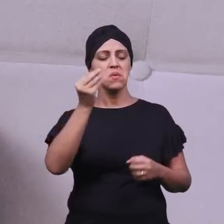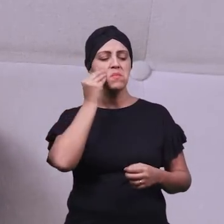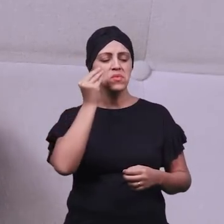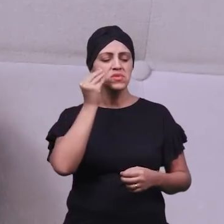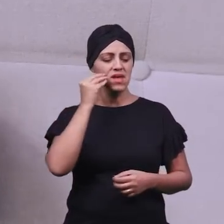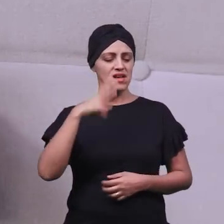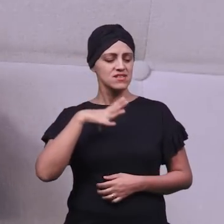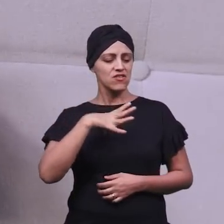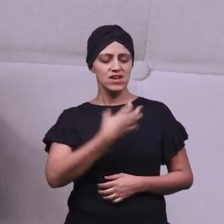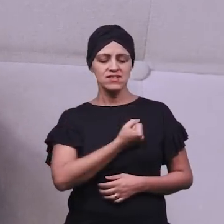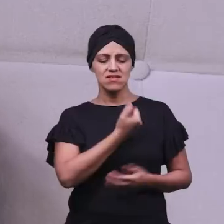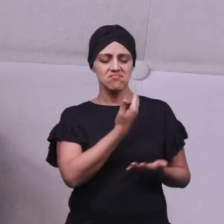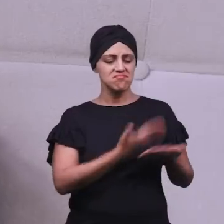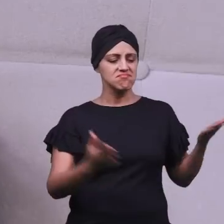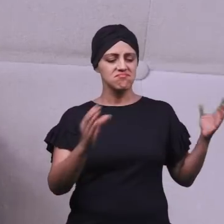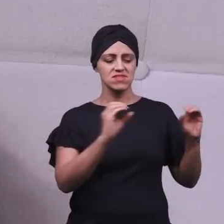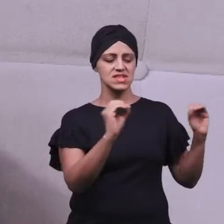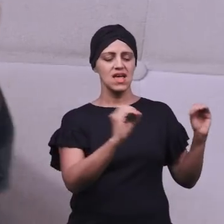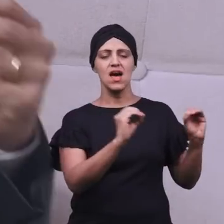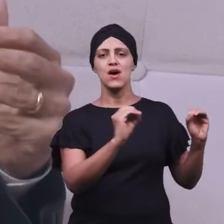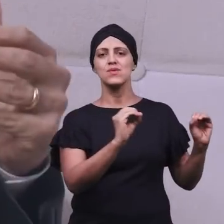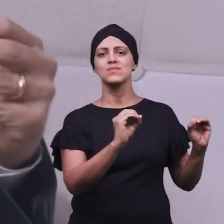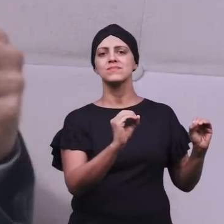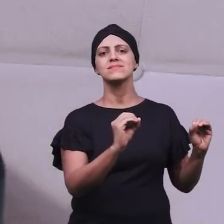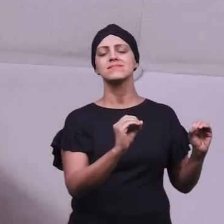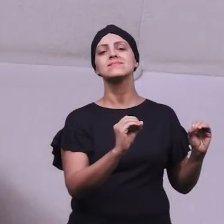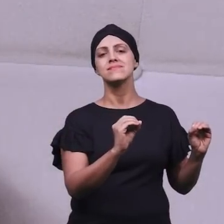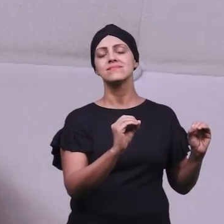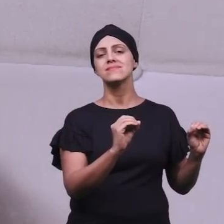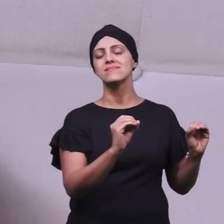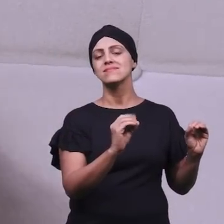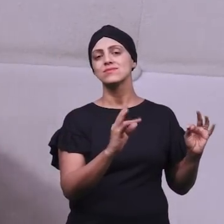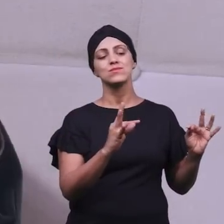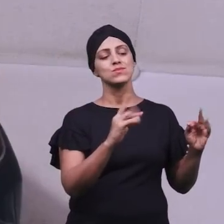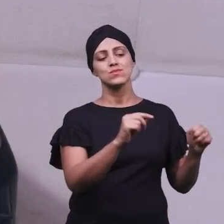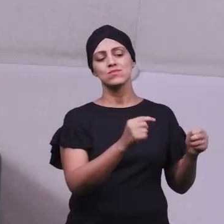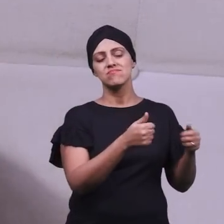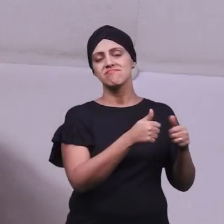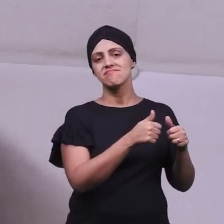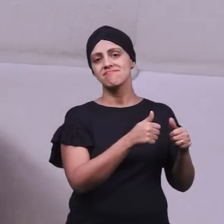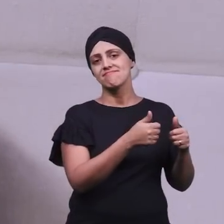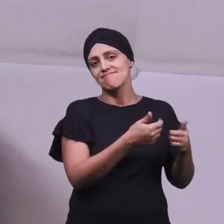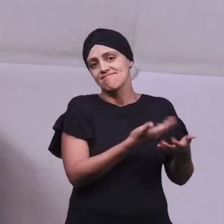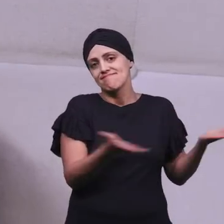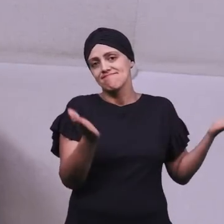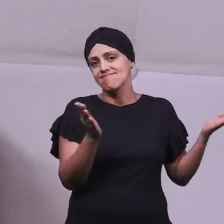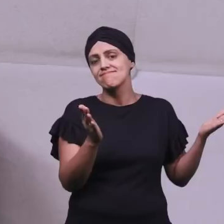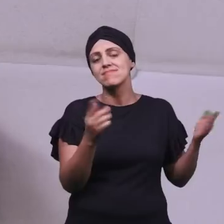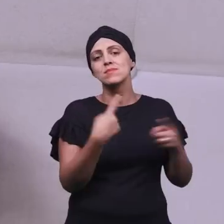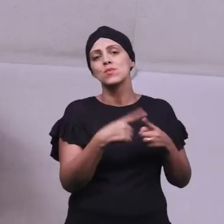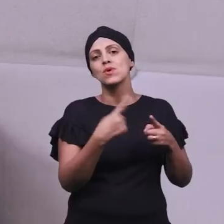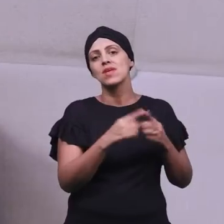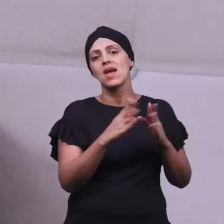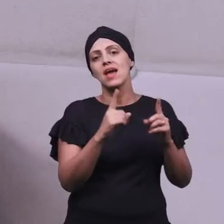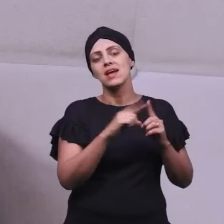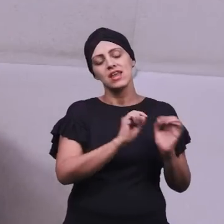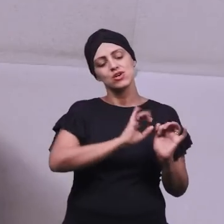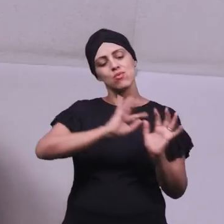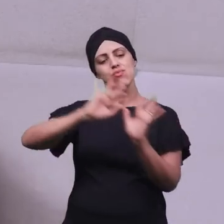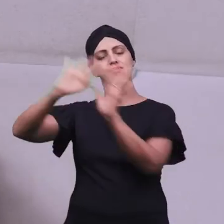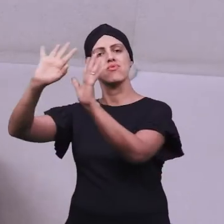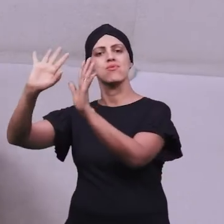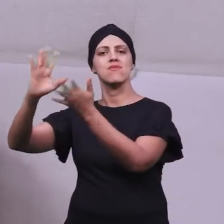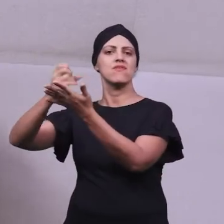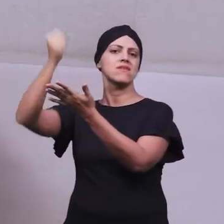de Deus, a oportunidade de salvação, a graça, isso tudo o mundo vai ser despojado